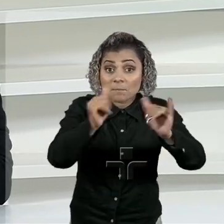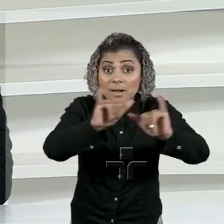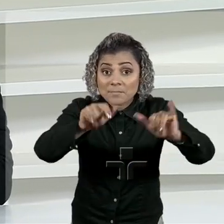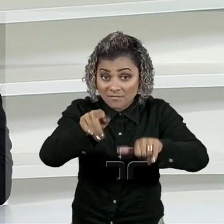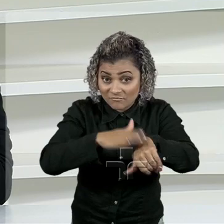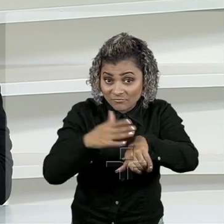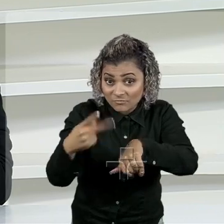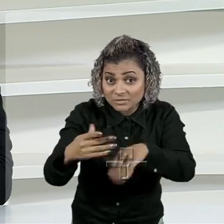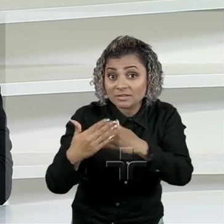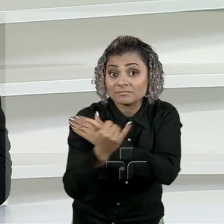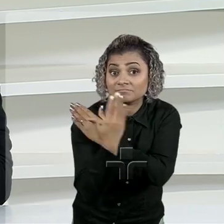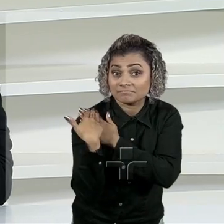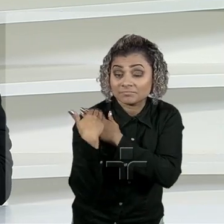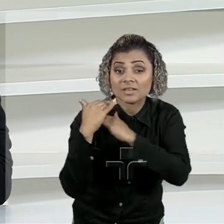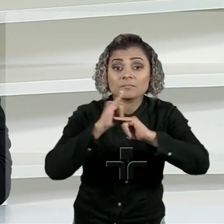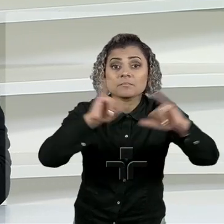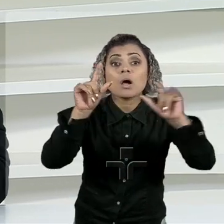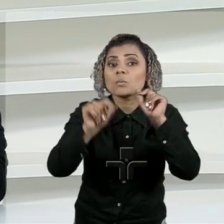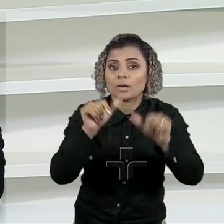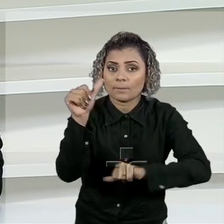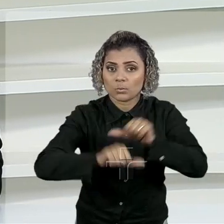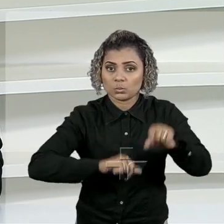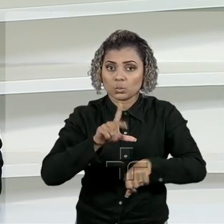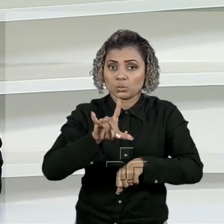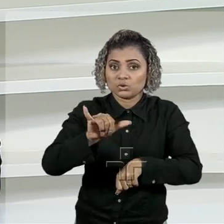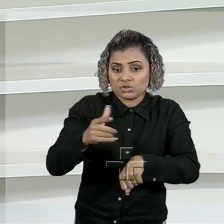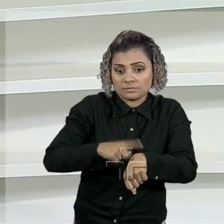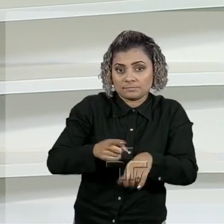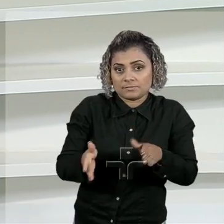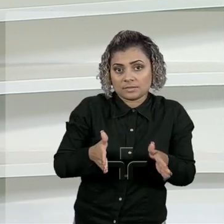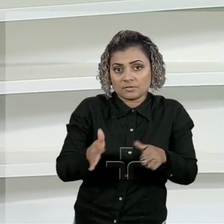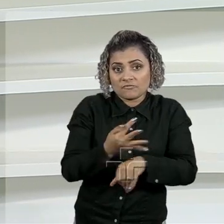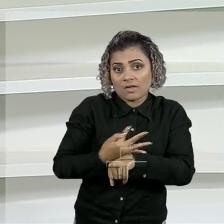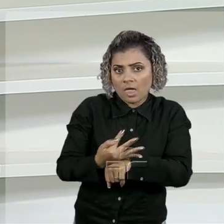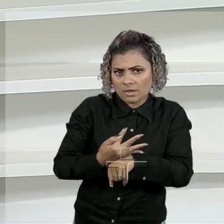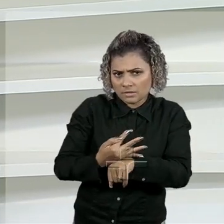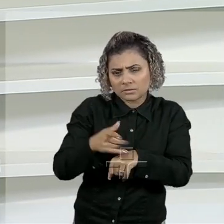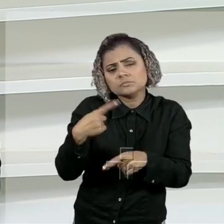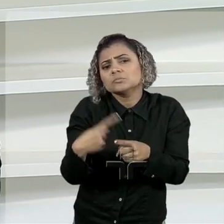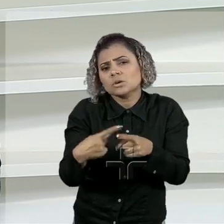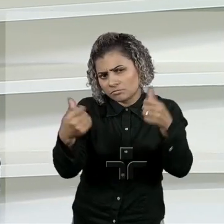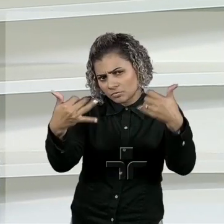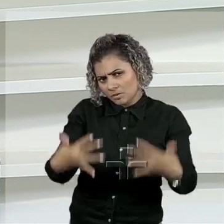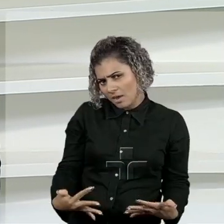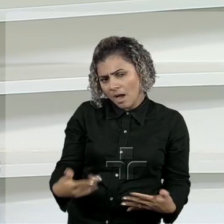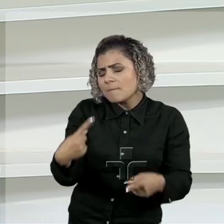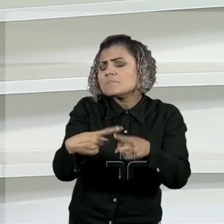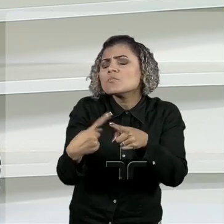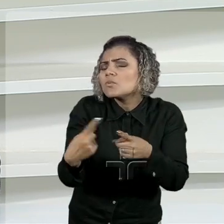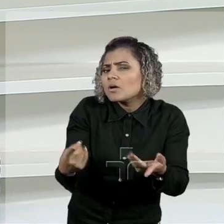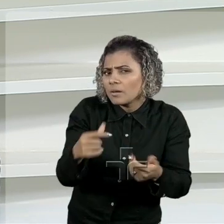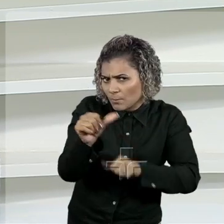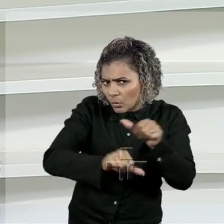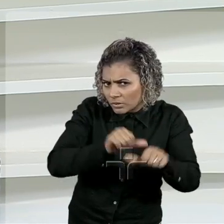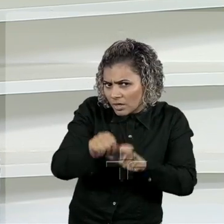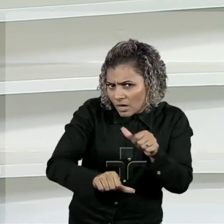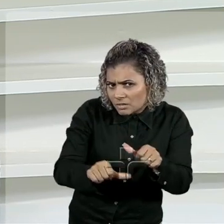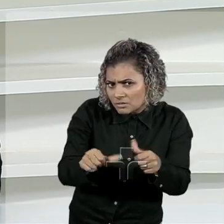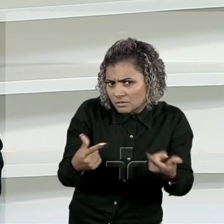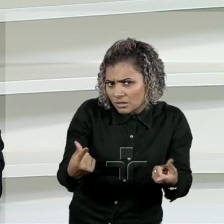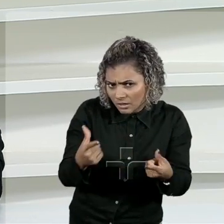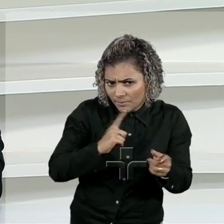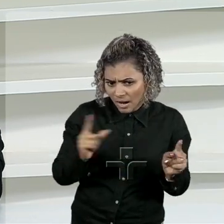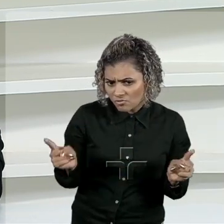senhor foi a mudança das férias escolares, né? Até o senhor pode explicar melhor, mas foi uma mudança que, para que os telespectadores saibam,